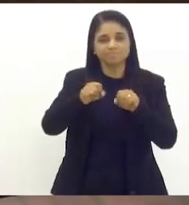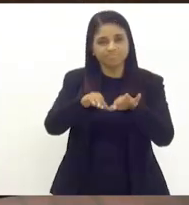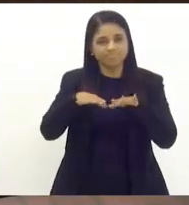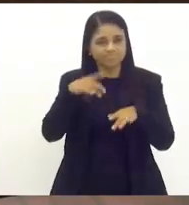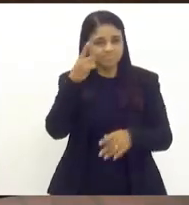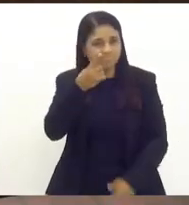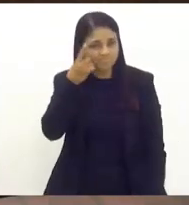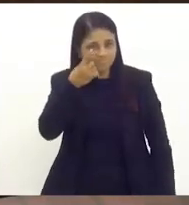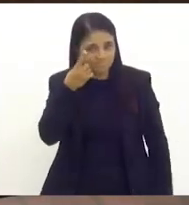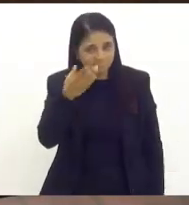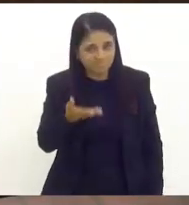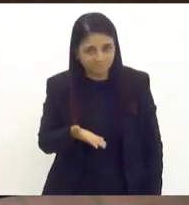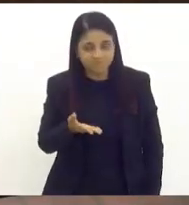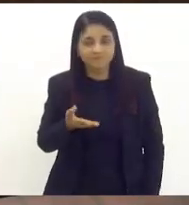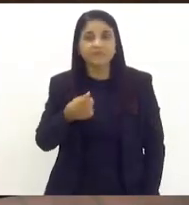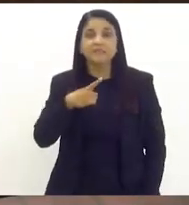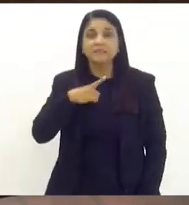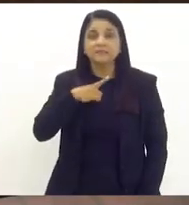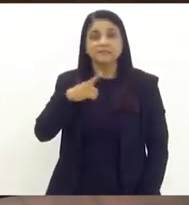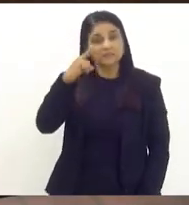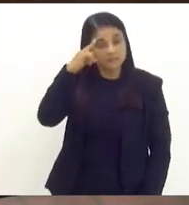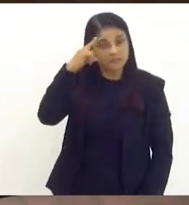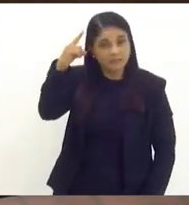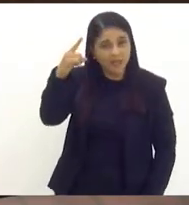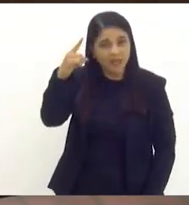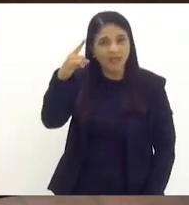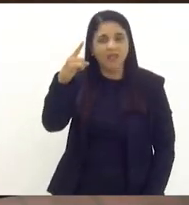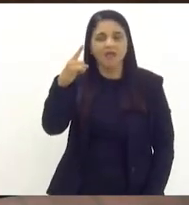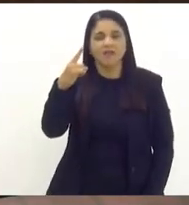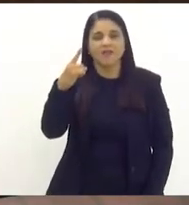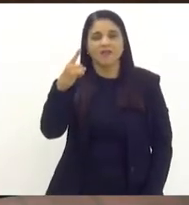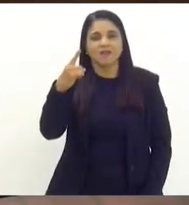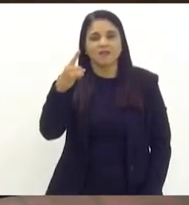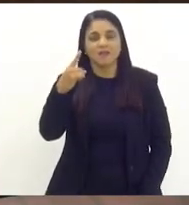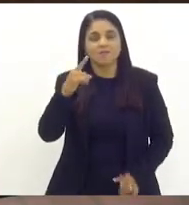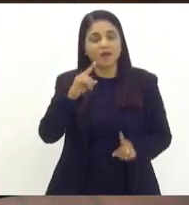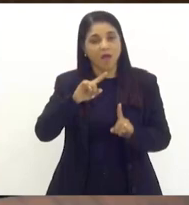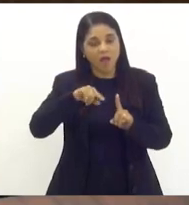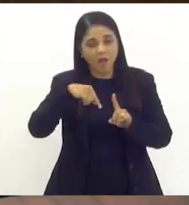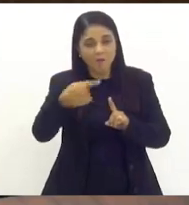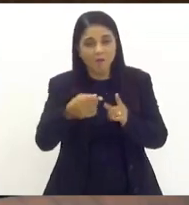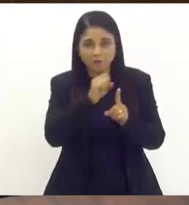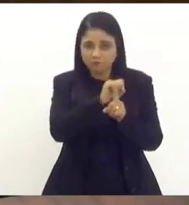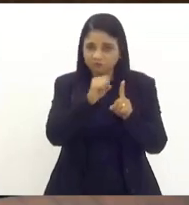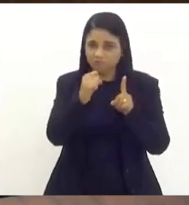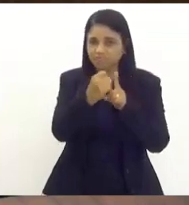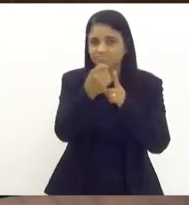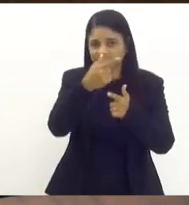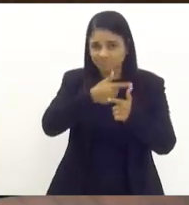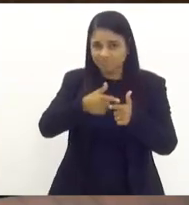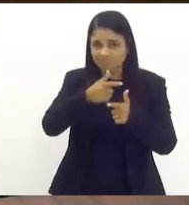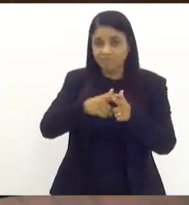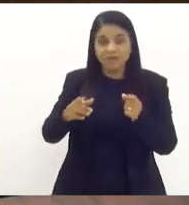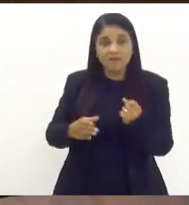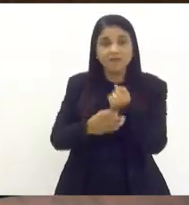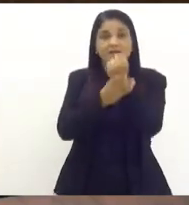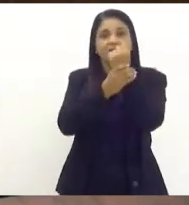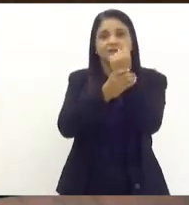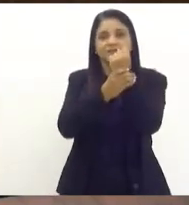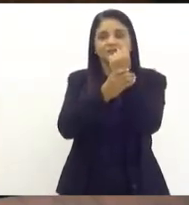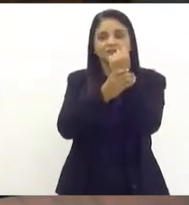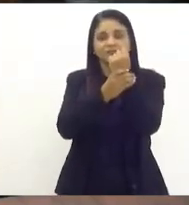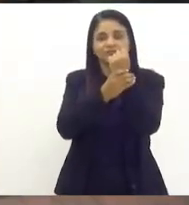é não só ter a ideia que é sempre após o fato social mas sobretudo garantir a